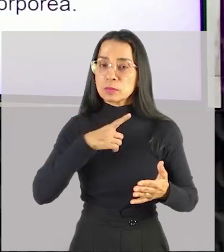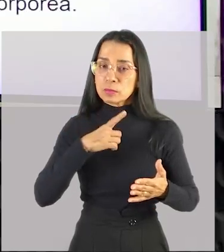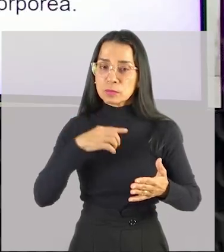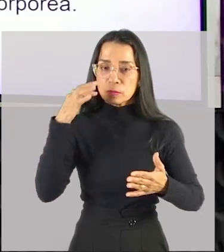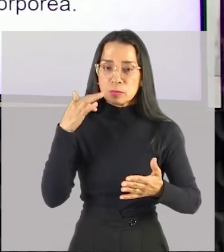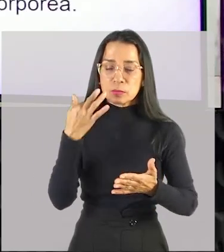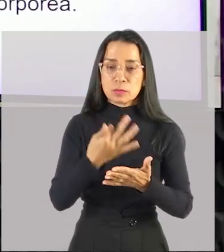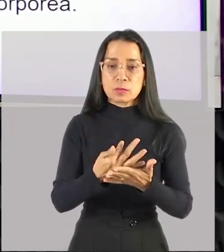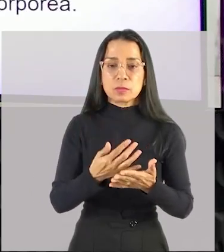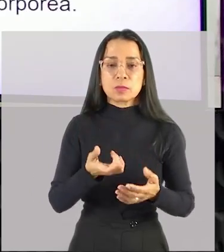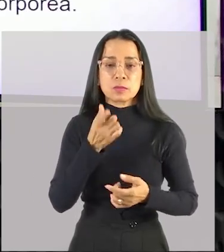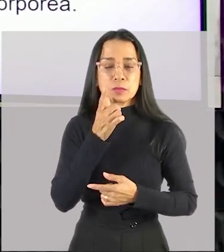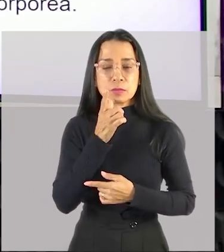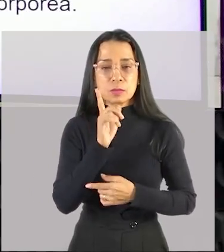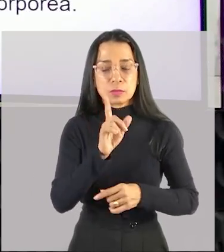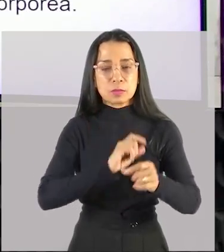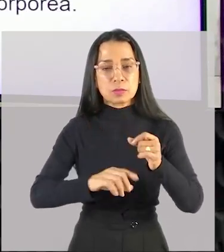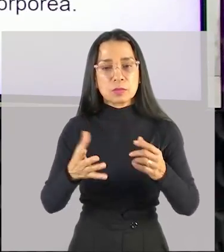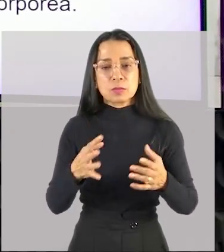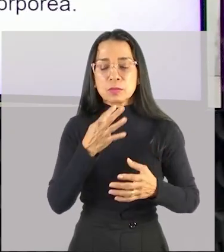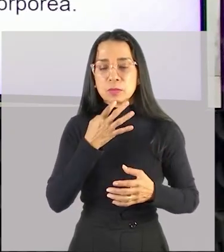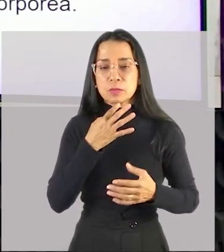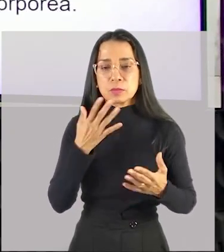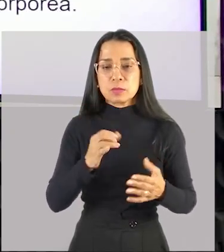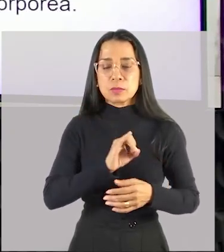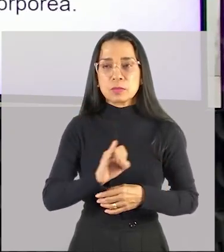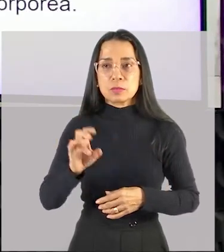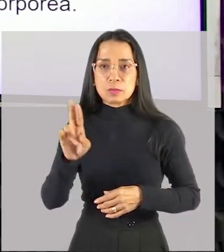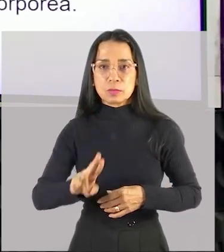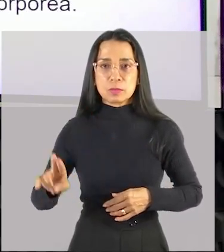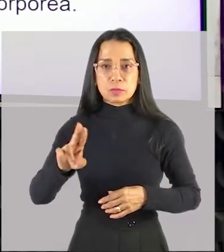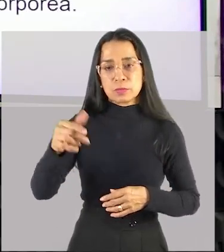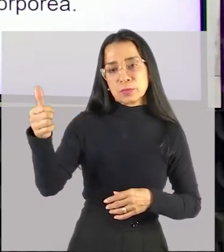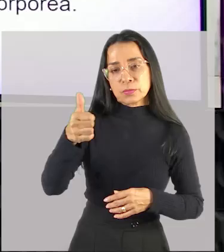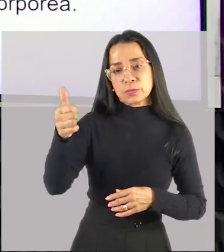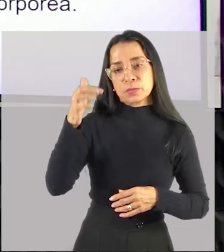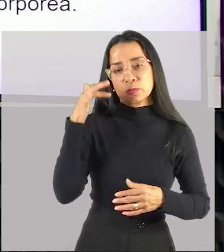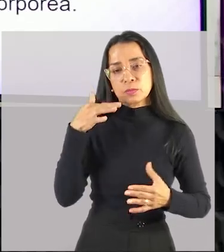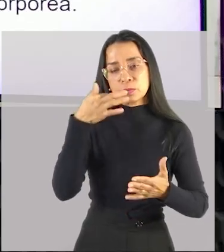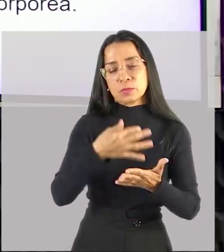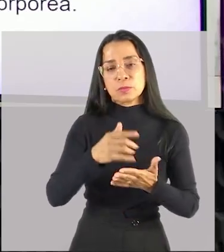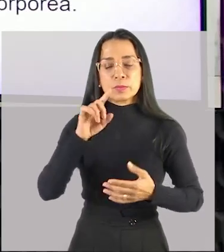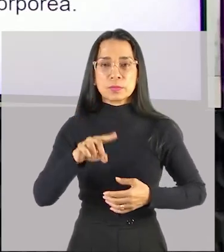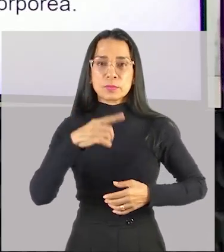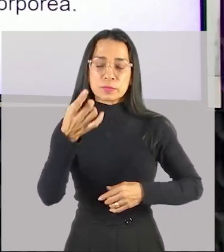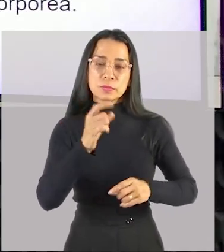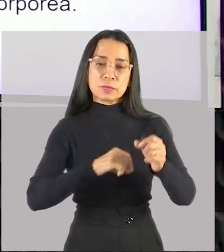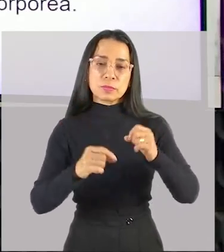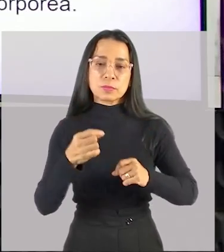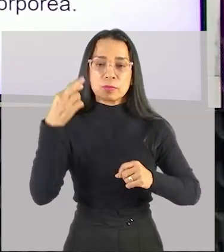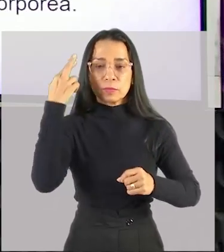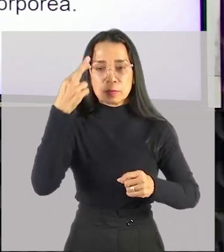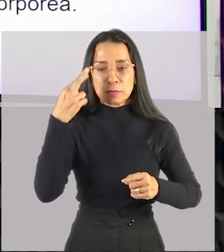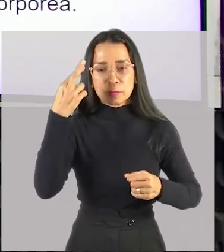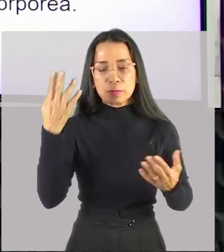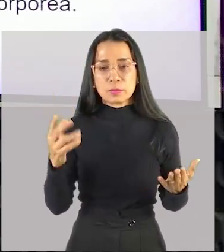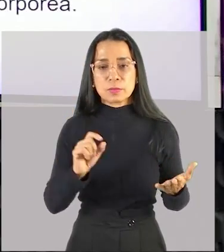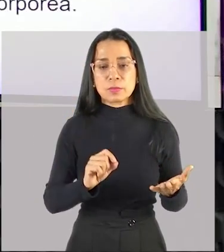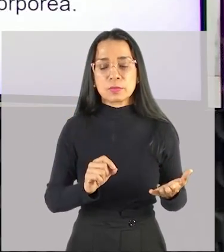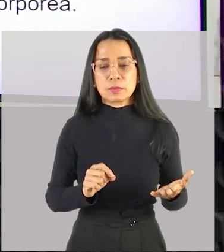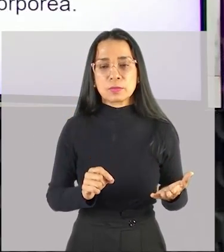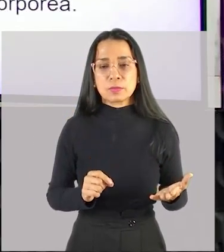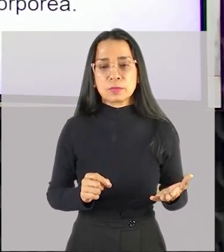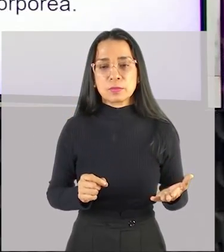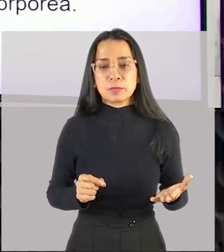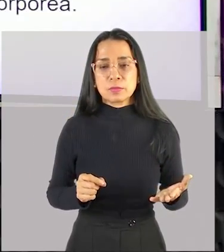ao conhecimento verdadeiro, se eu não aplicar primeiro a fé, né, para depois vir a razão.